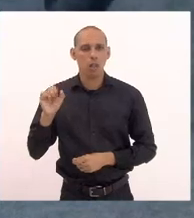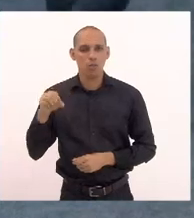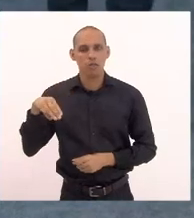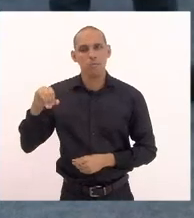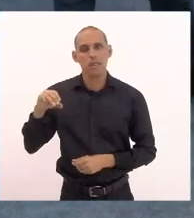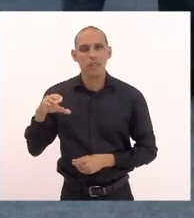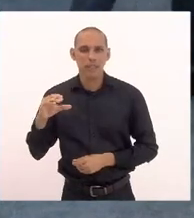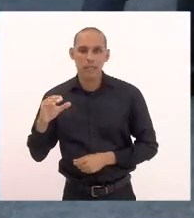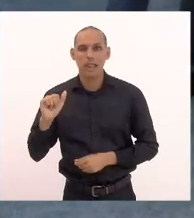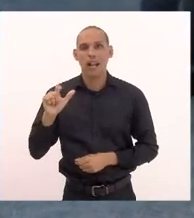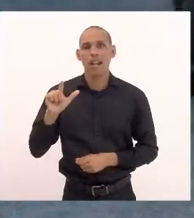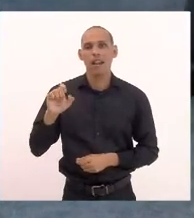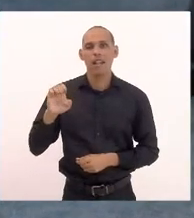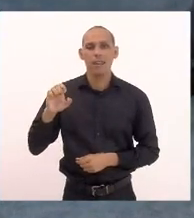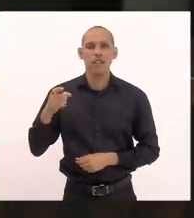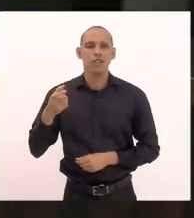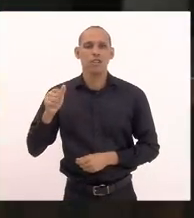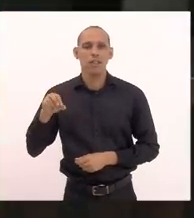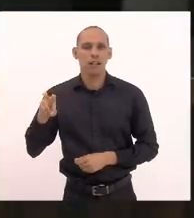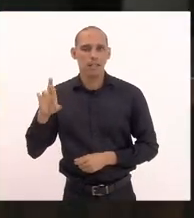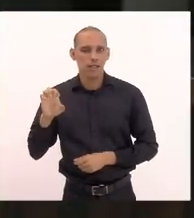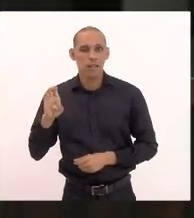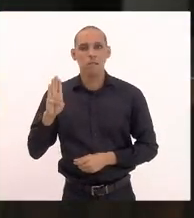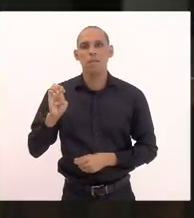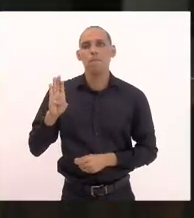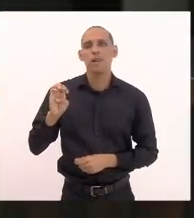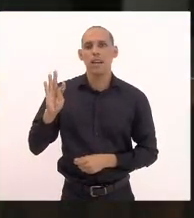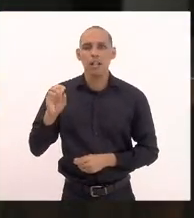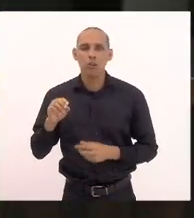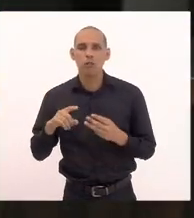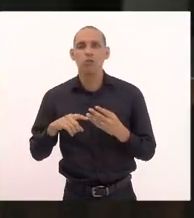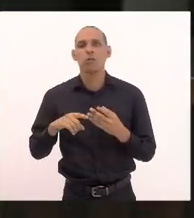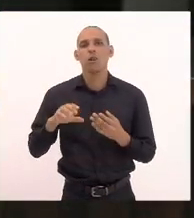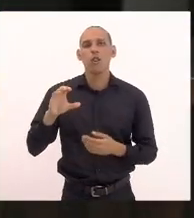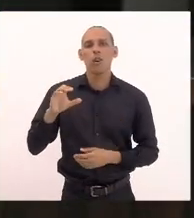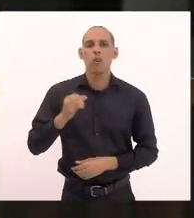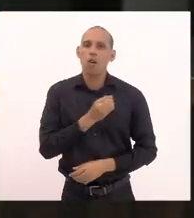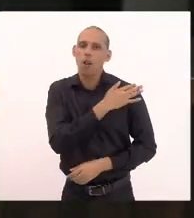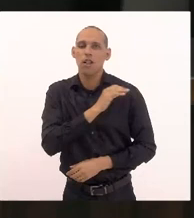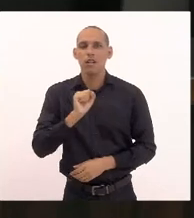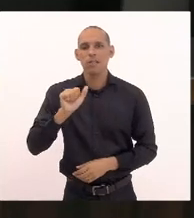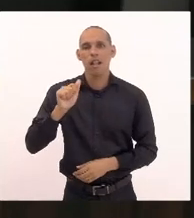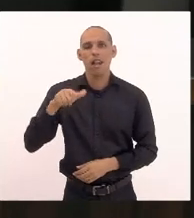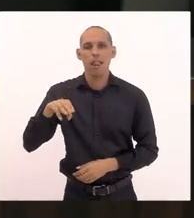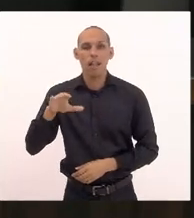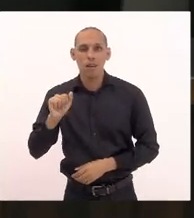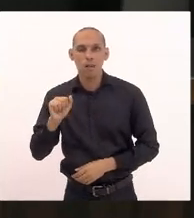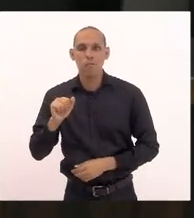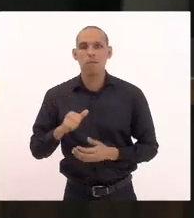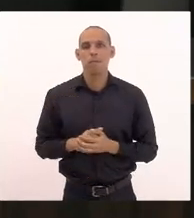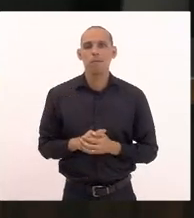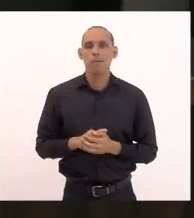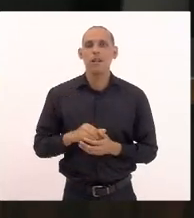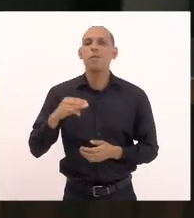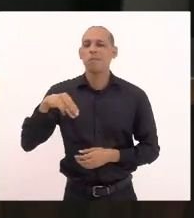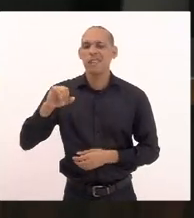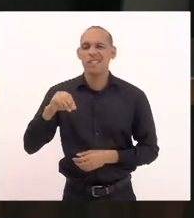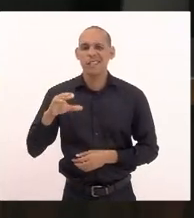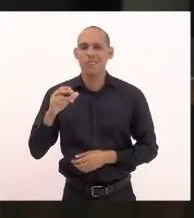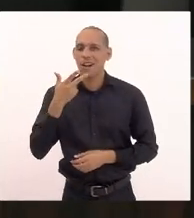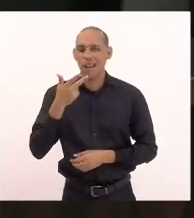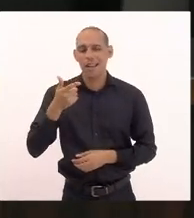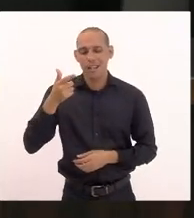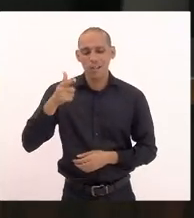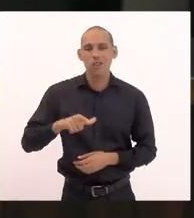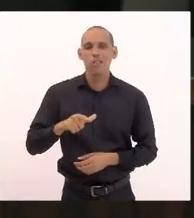deputado Alexandre Freitas, deputado Bebeto, deputado Coronel Salema, deputado Carlos Mink, eu já falei, mas